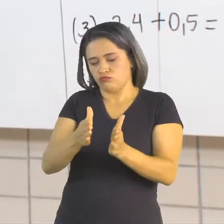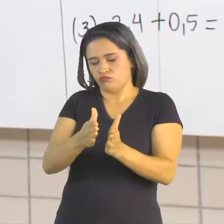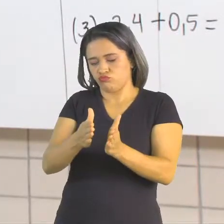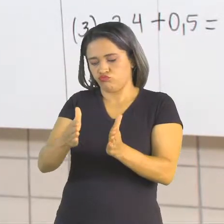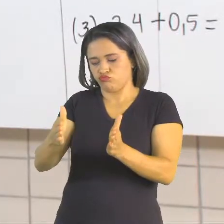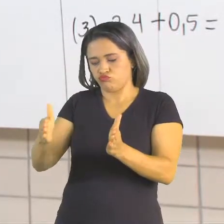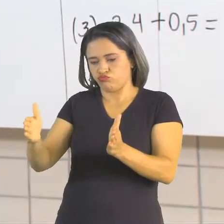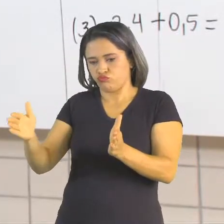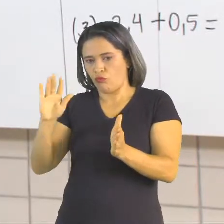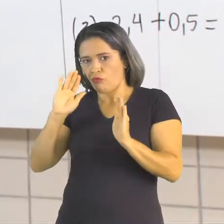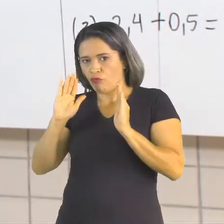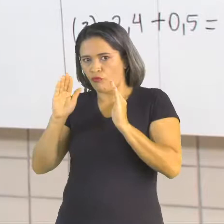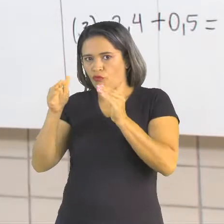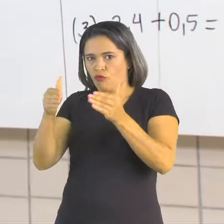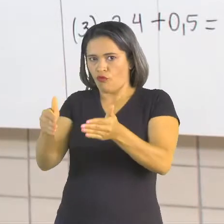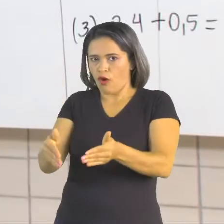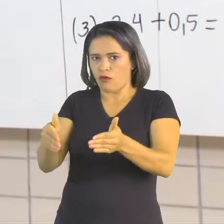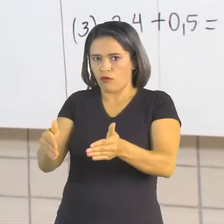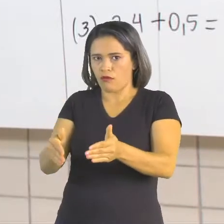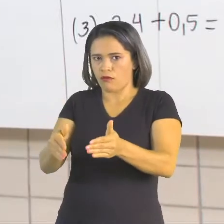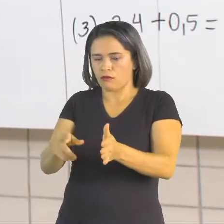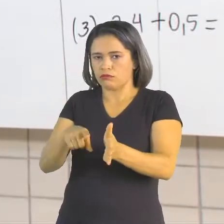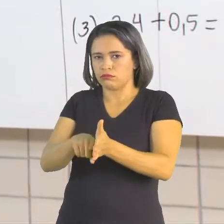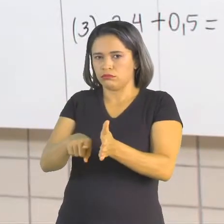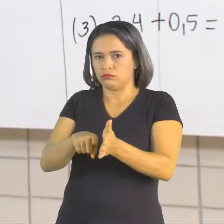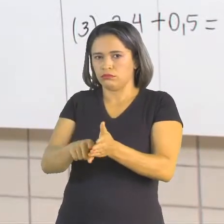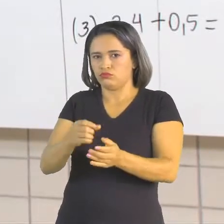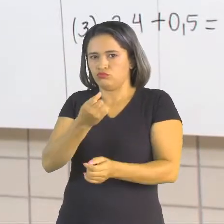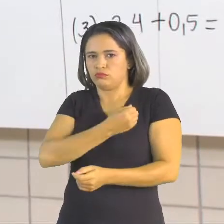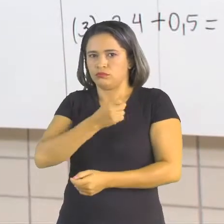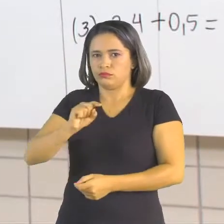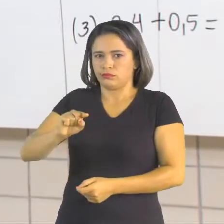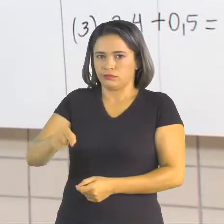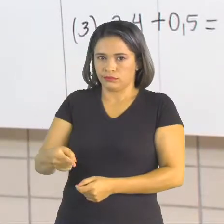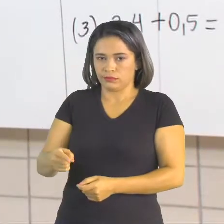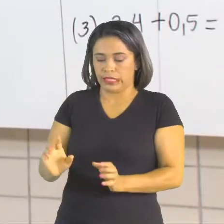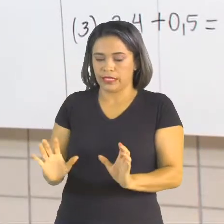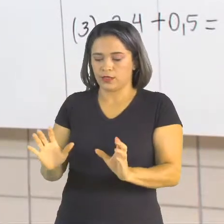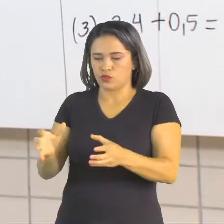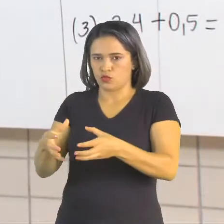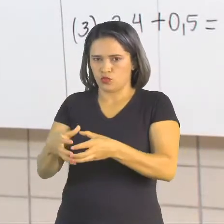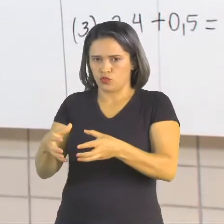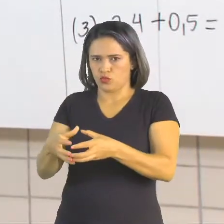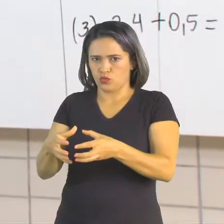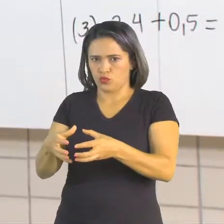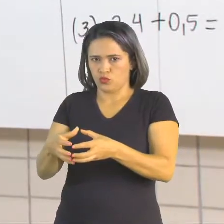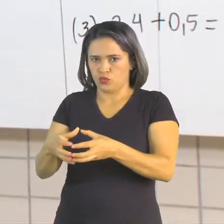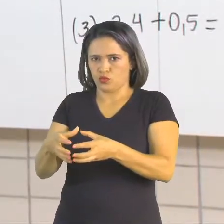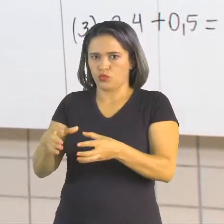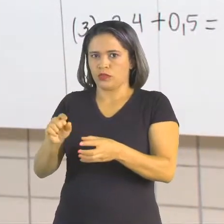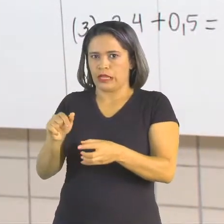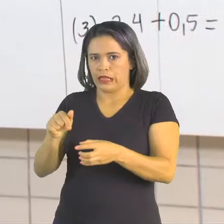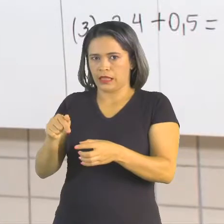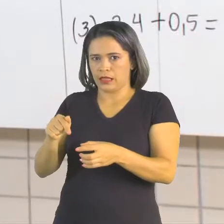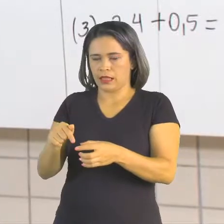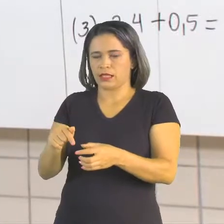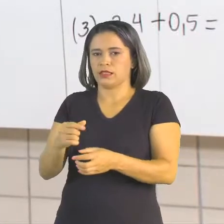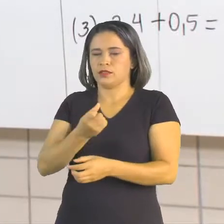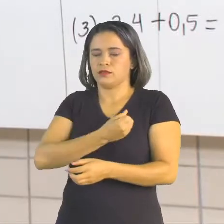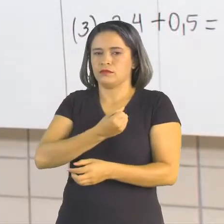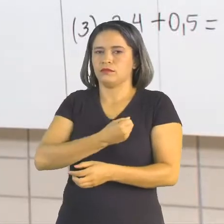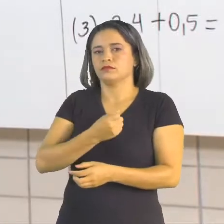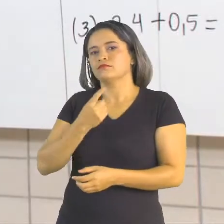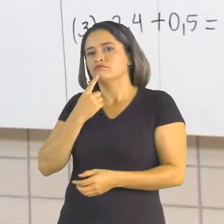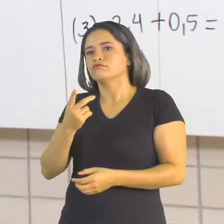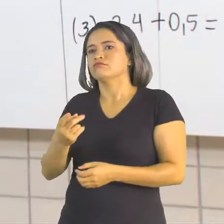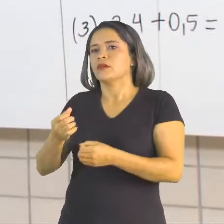um foco nas operações com os números decimais. O conjunto numérico dos números racionais, ele veio para definir